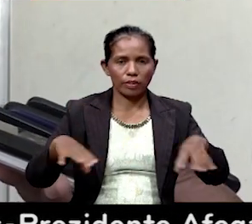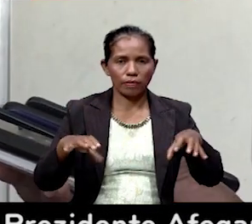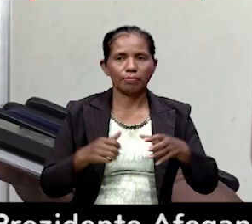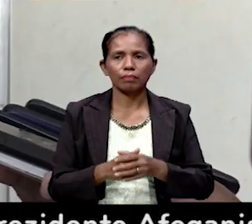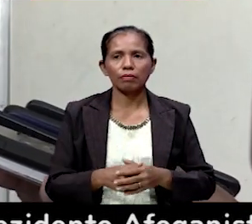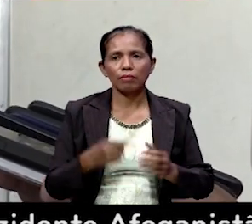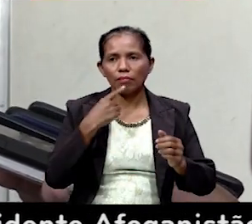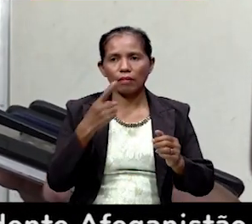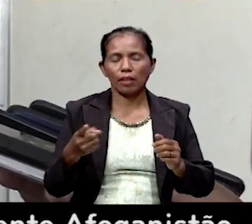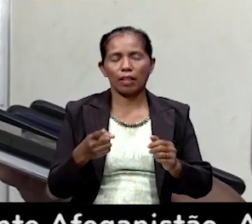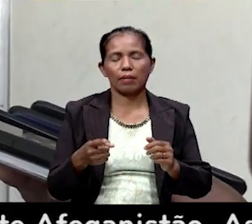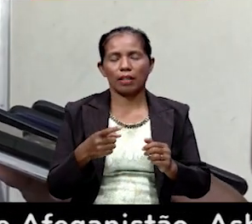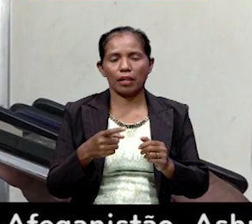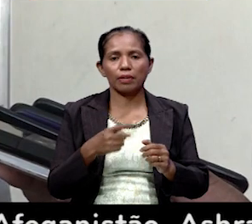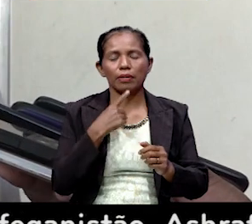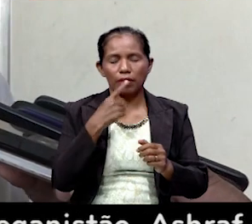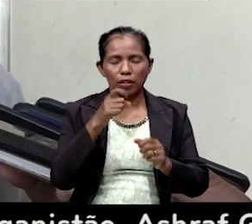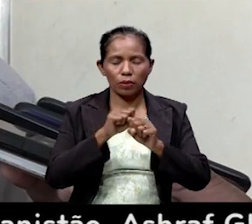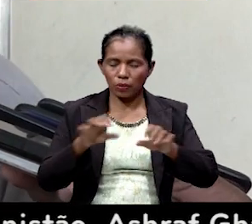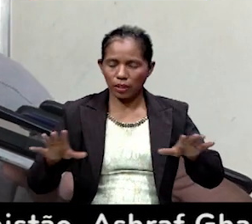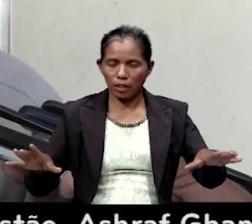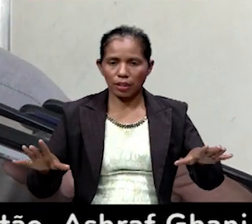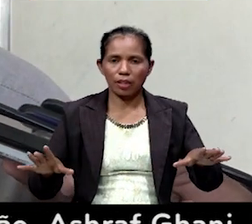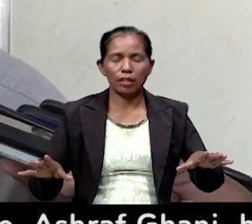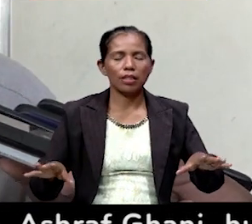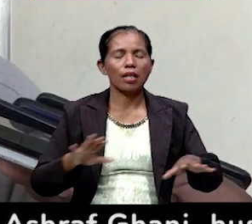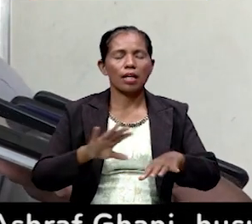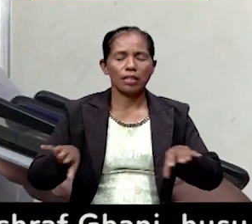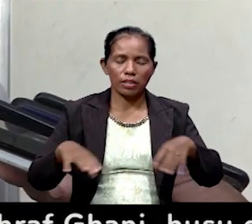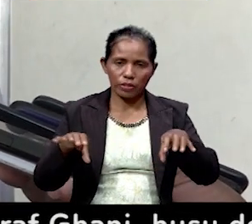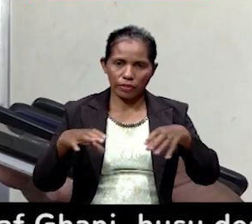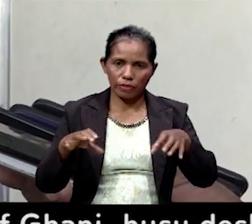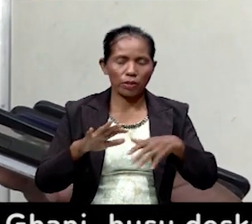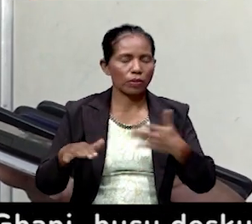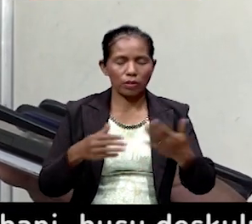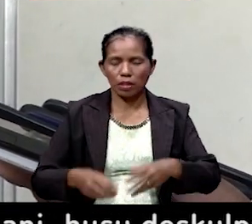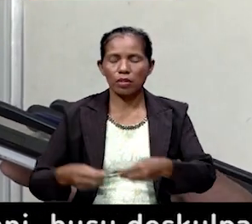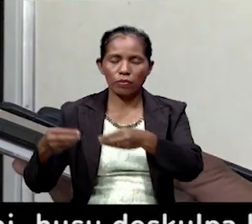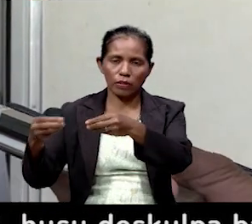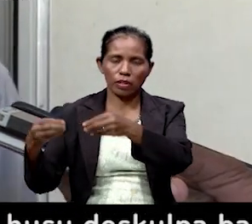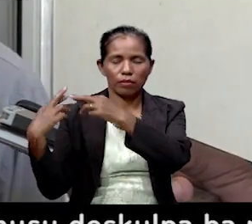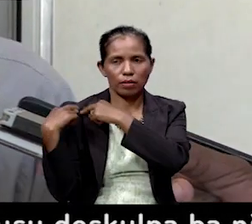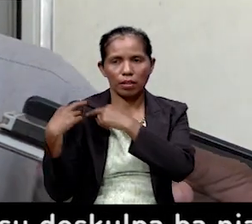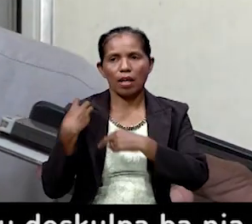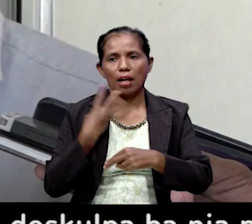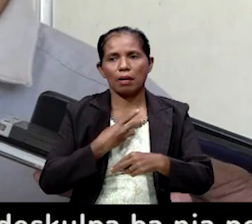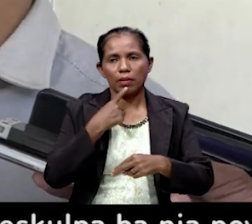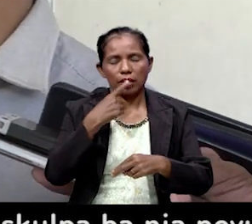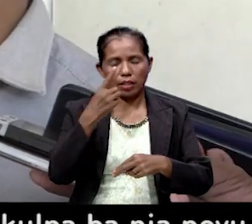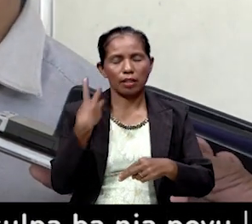na consequência ser ne hoto tomak ne galá, ne dar presidente do Parlamento, mesmo a mim sempre hateten que o presidente do Parlamento ne ilegal,